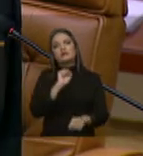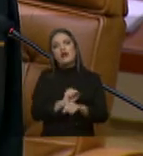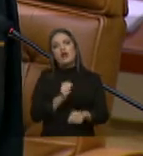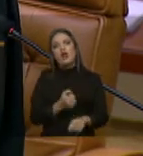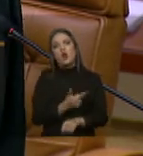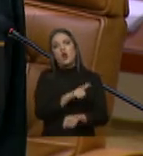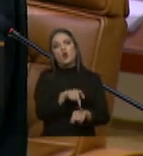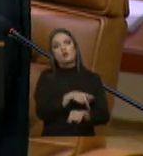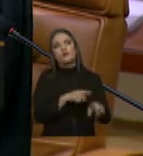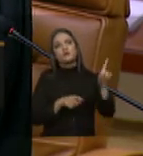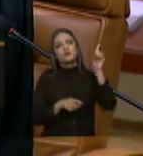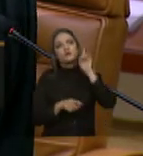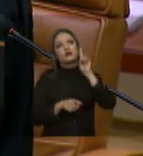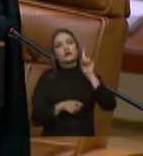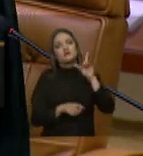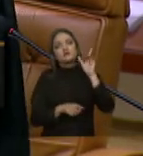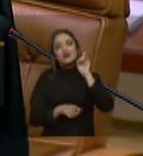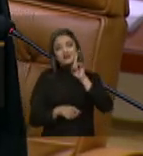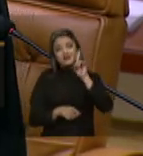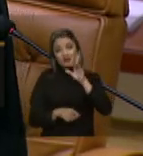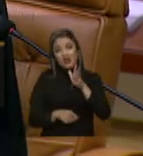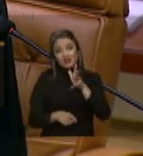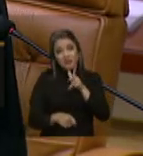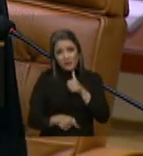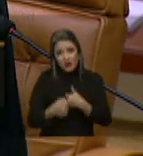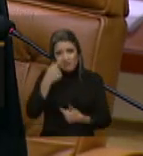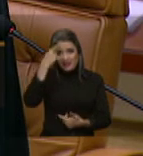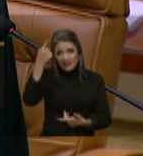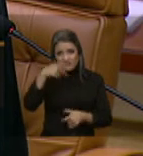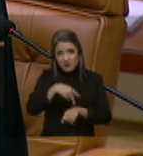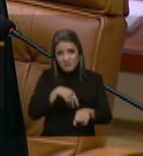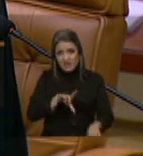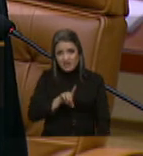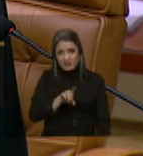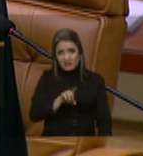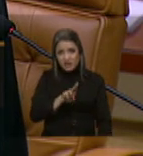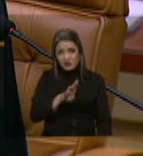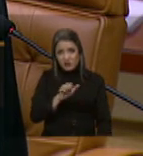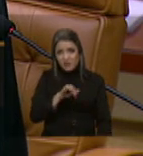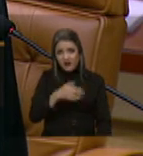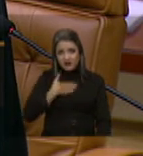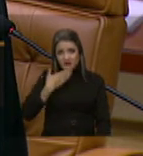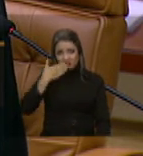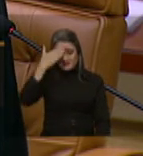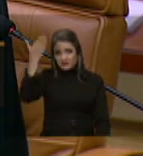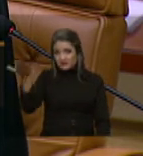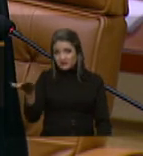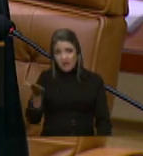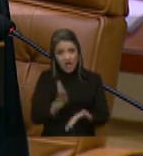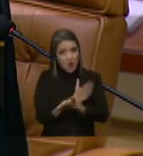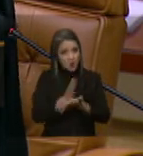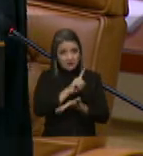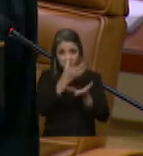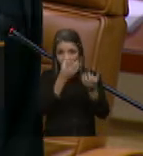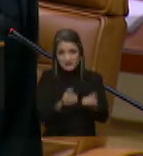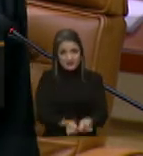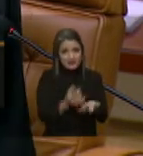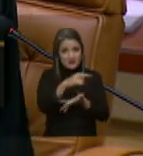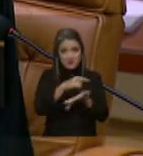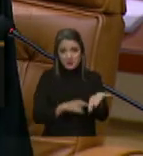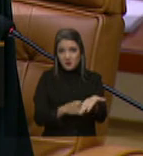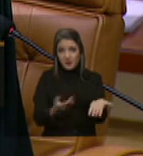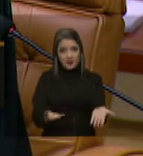nos Estados Unidos já demore mas esse sabor Dubai é que nem aceita alguns tipos de cartas rogatórias